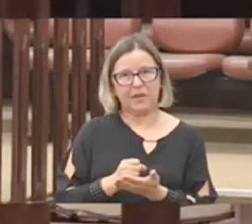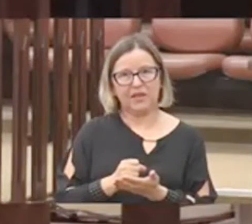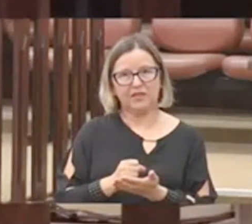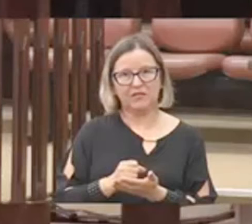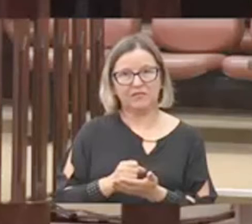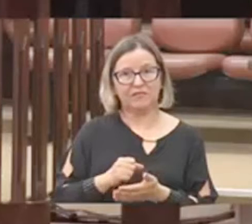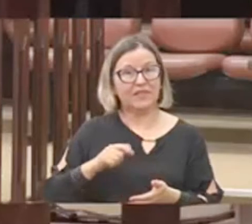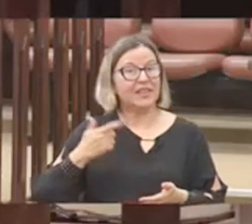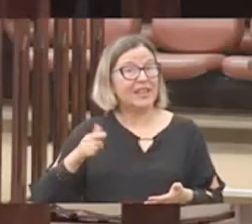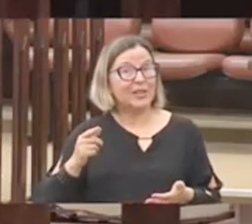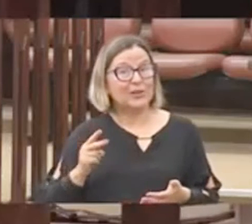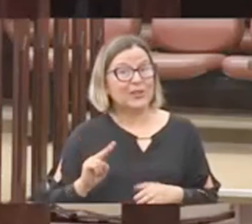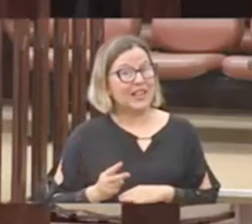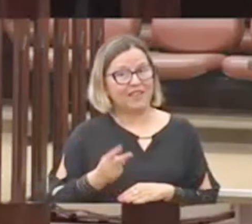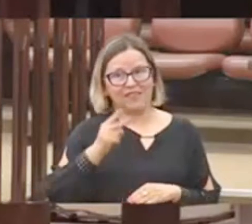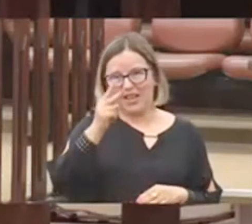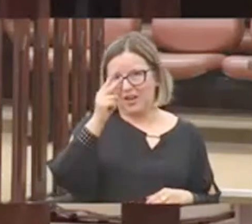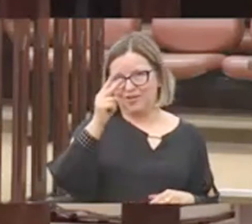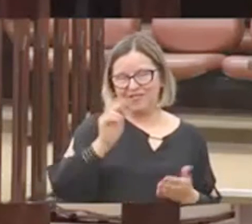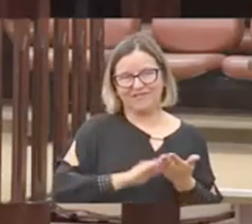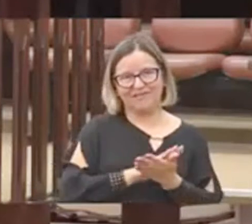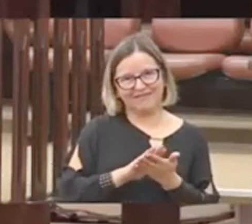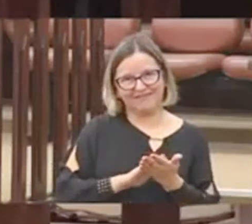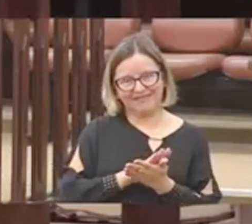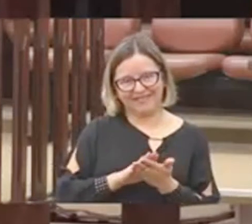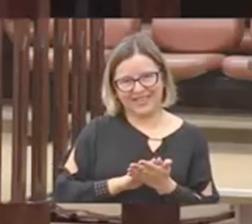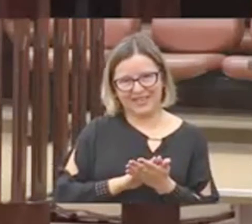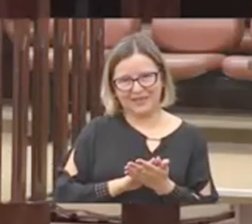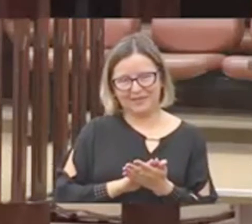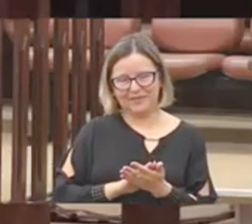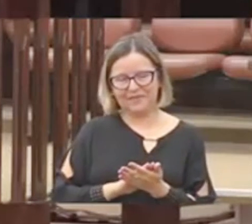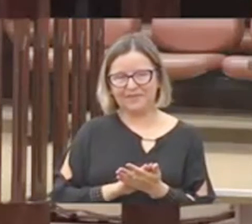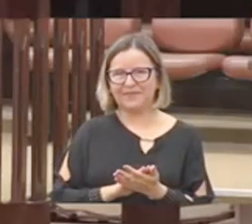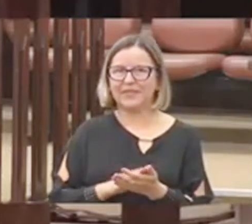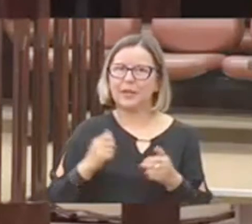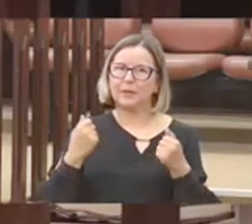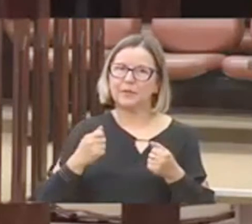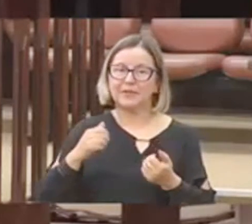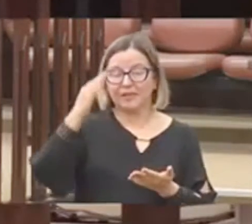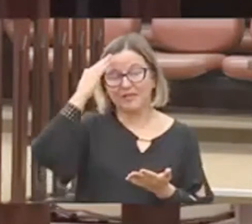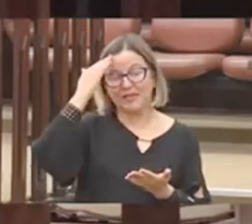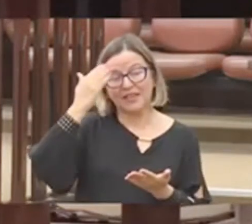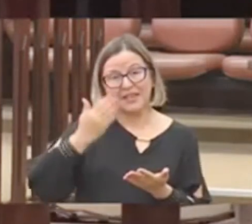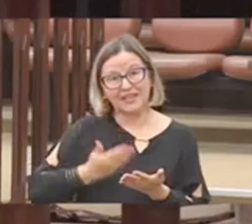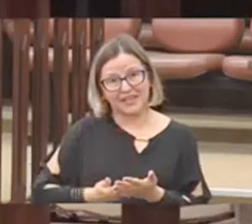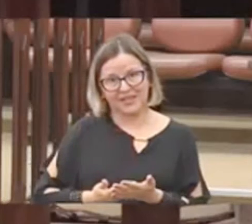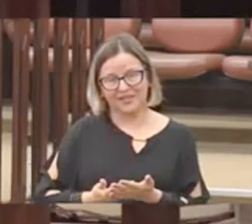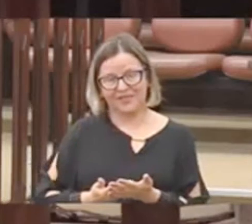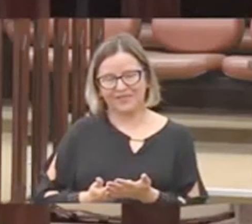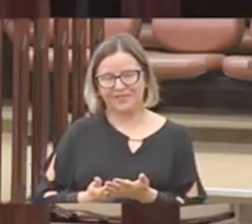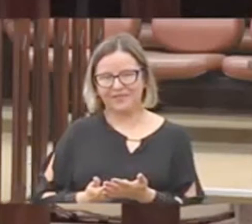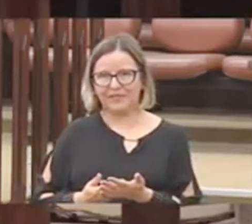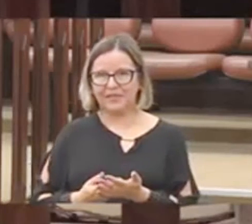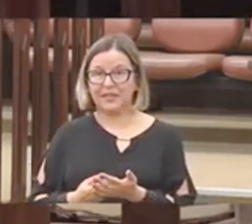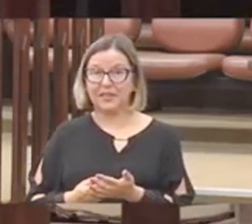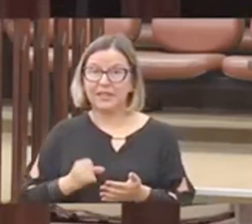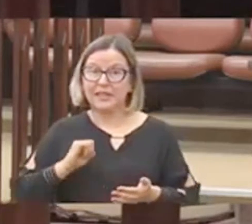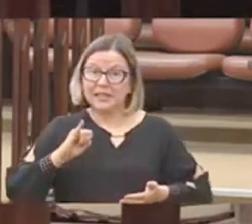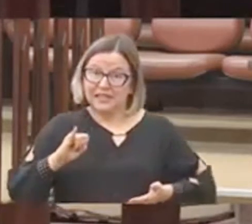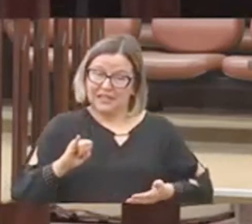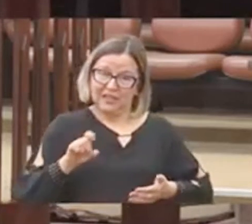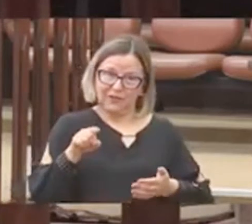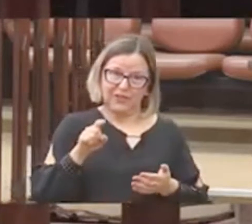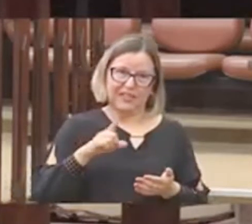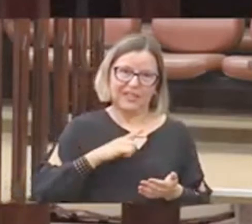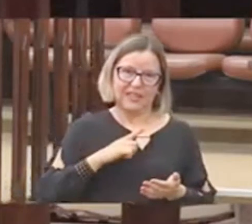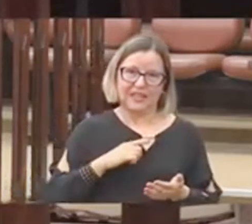conceito vago e abstrato do Evangelho. É a mesma coisa que você ter uma Bíblia na mão. Não é a Bíblia na mão que vai